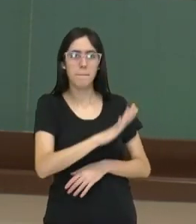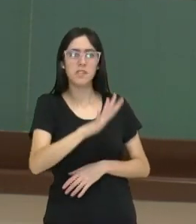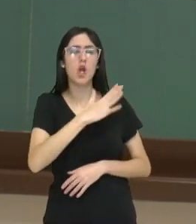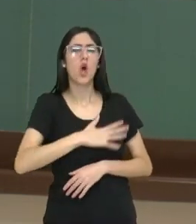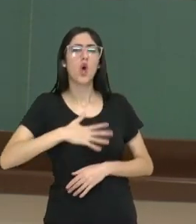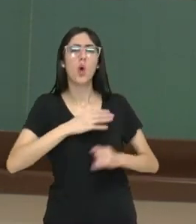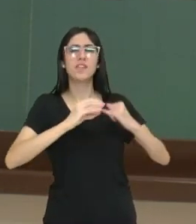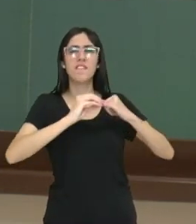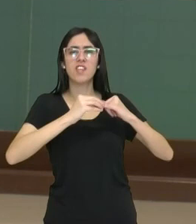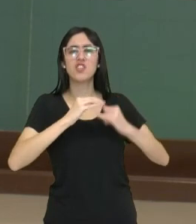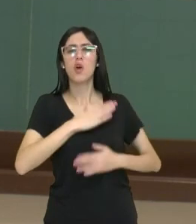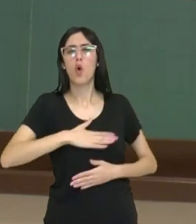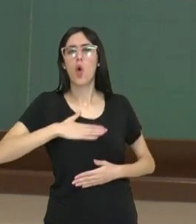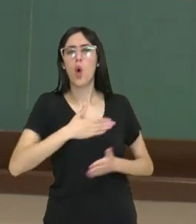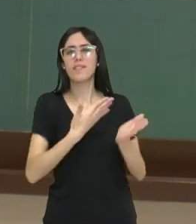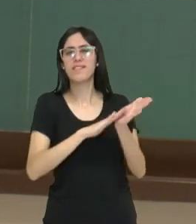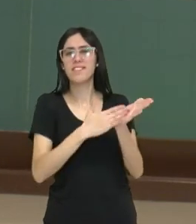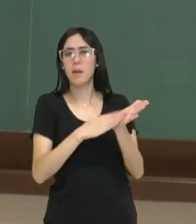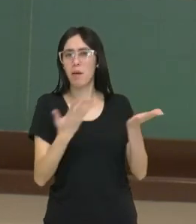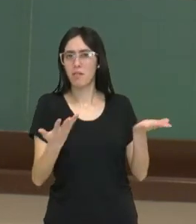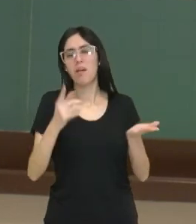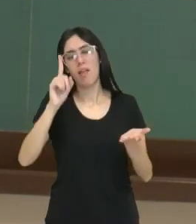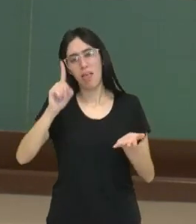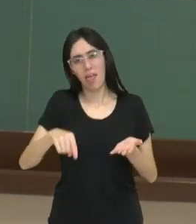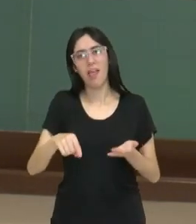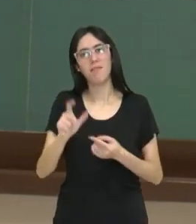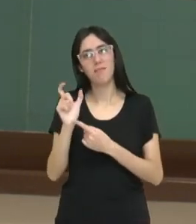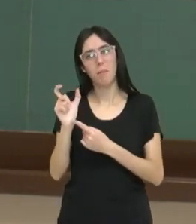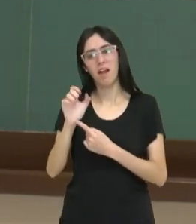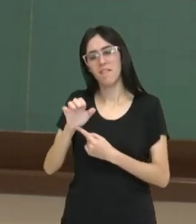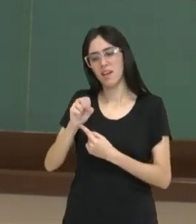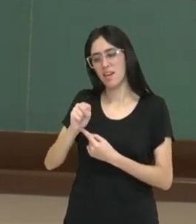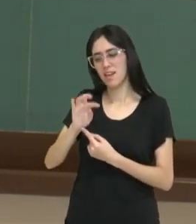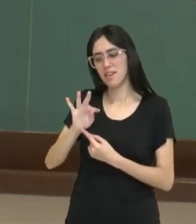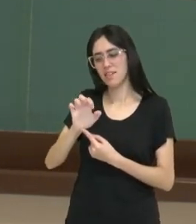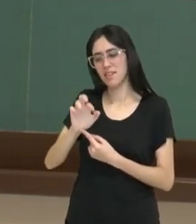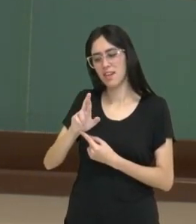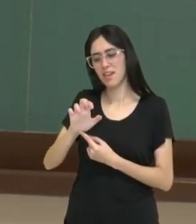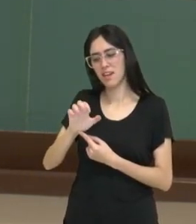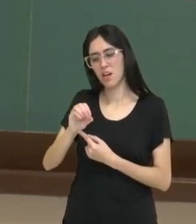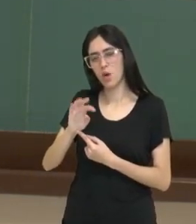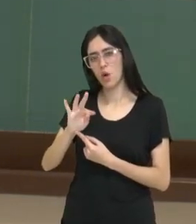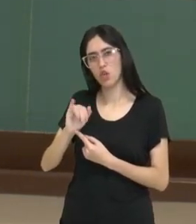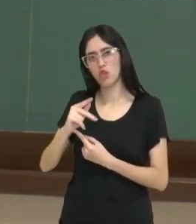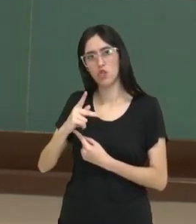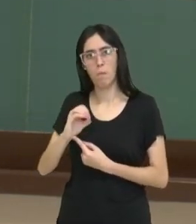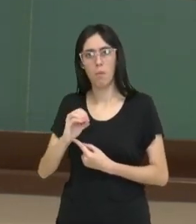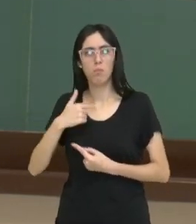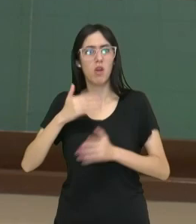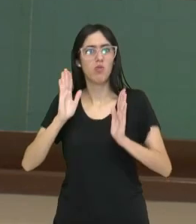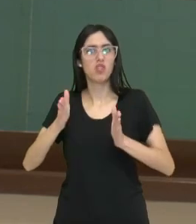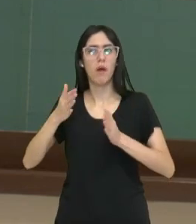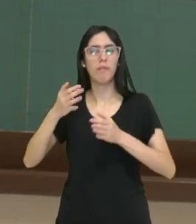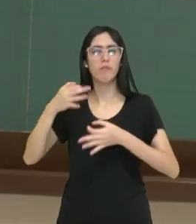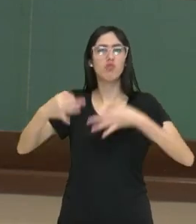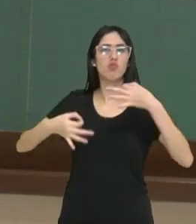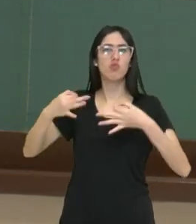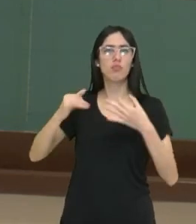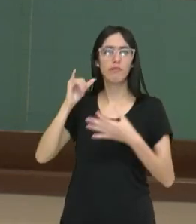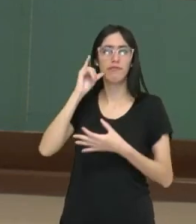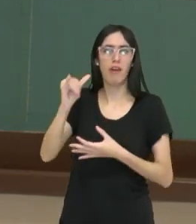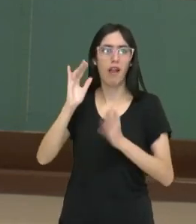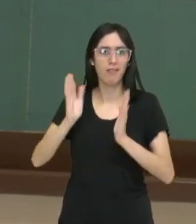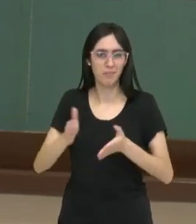são estereótipos. Certo? Sí, vamos a seguir aqui. Agora te toca a